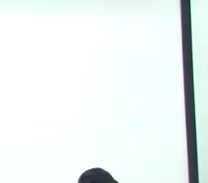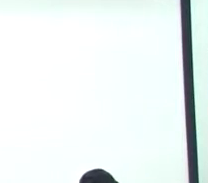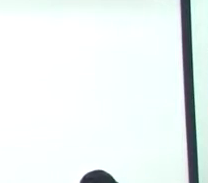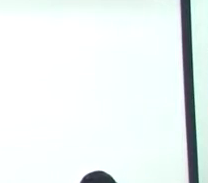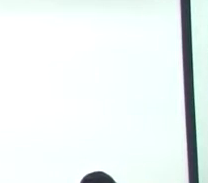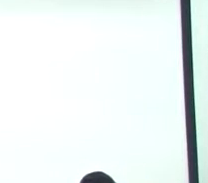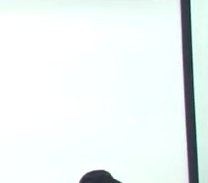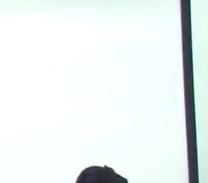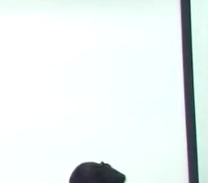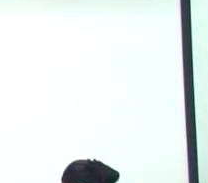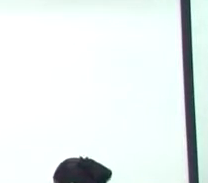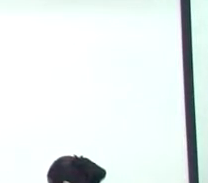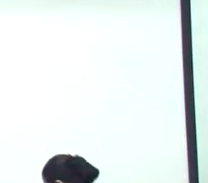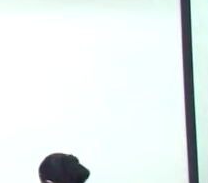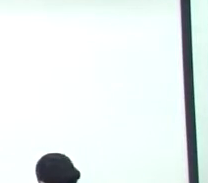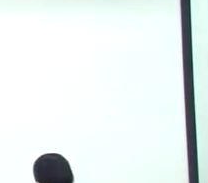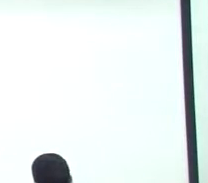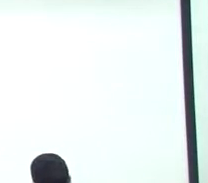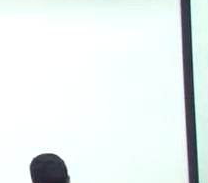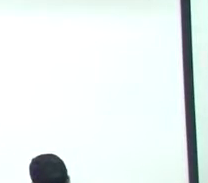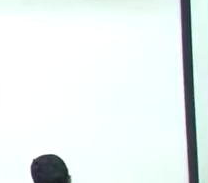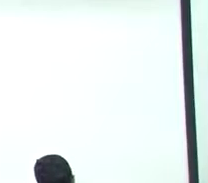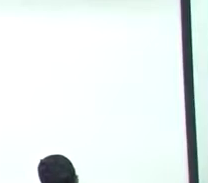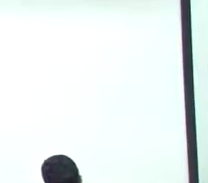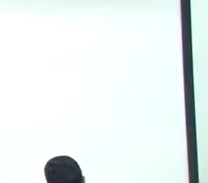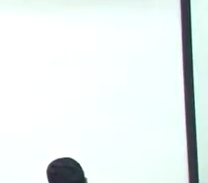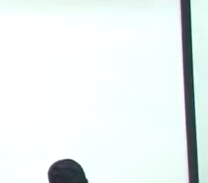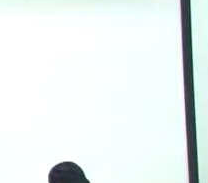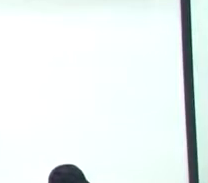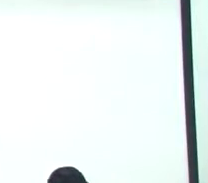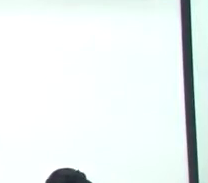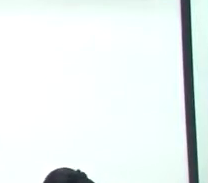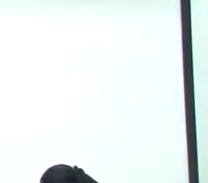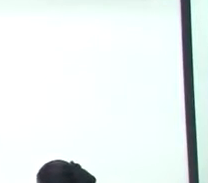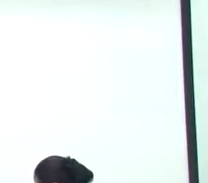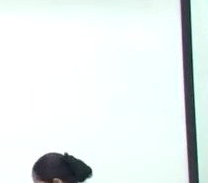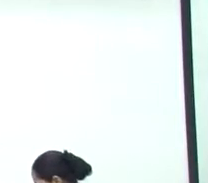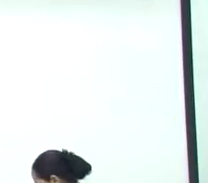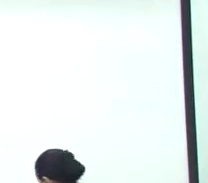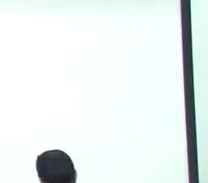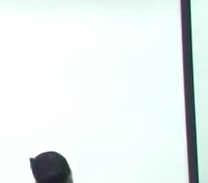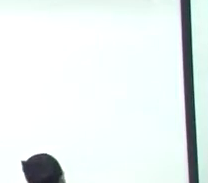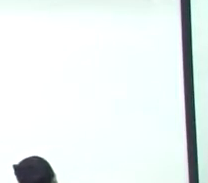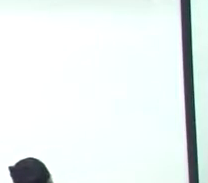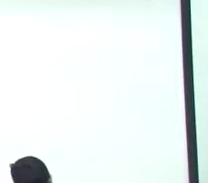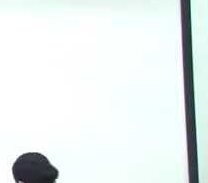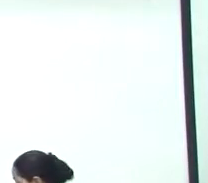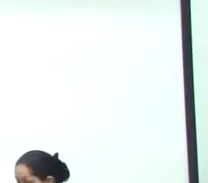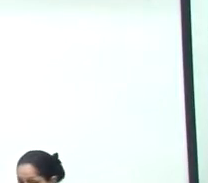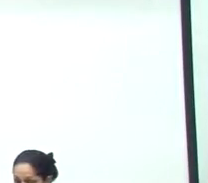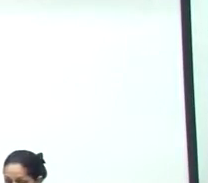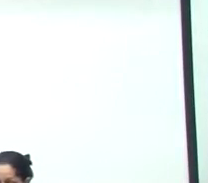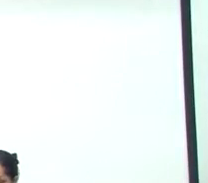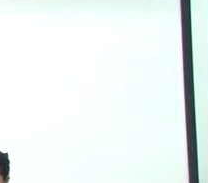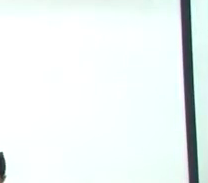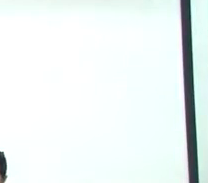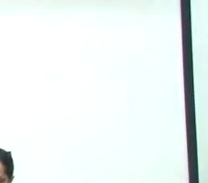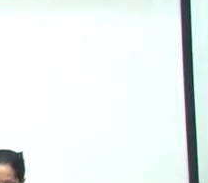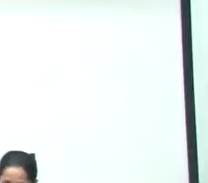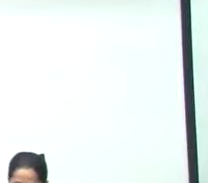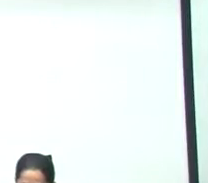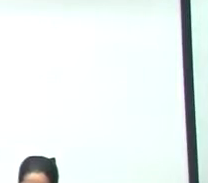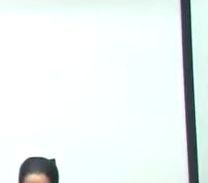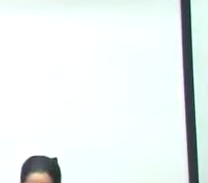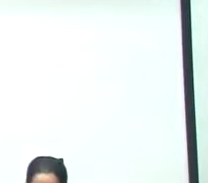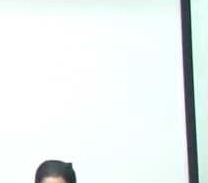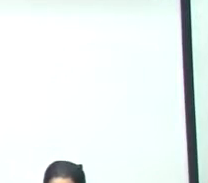vereador João Teixeira, vereador Laércio Pereira, vereador Luiz Mato Grosso, vereador Maurício Brinquinho, vereador Marcelo Seminaldo, vereador Novinho Brasil, vereador Paulo Martins,